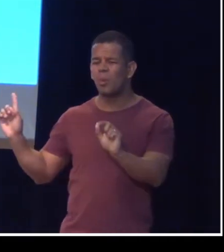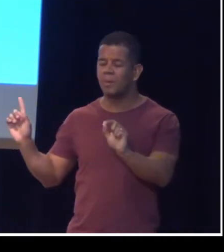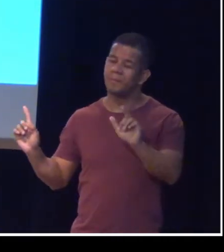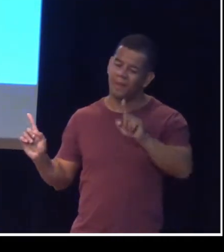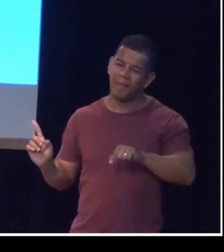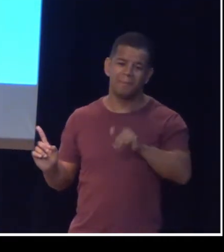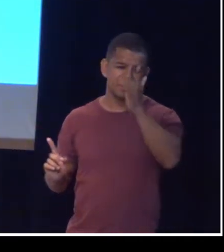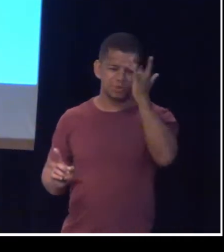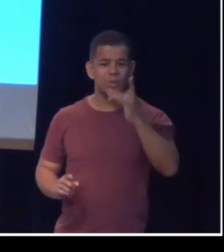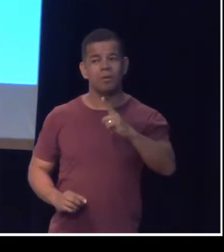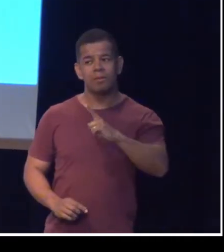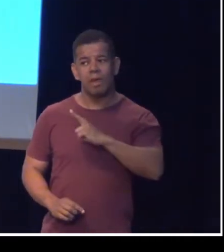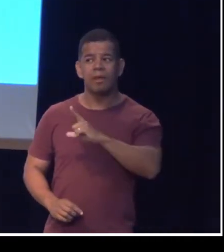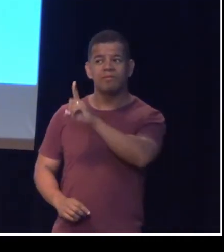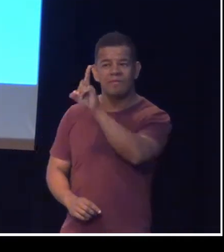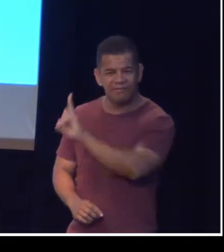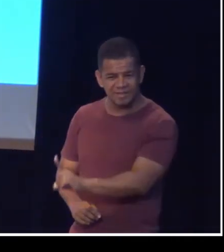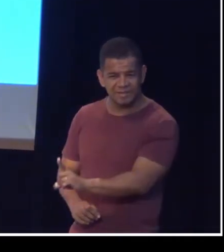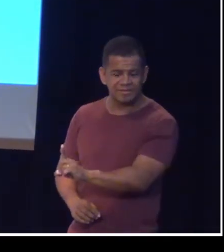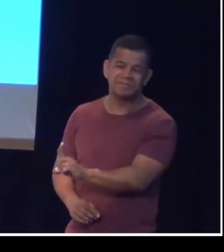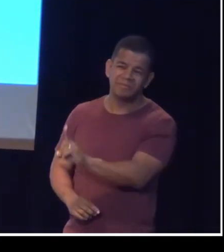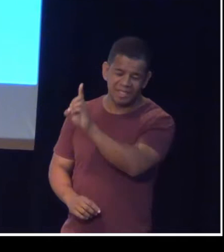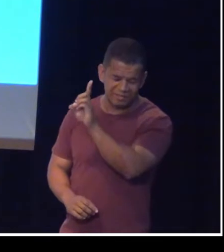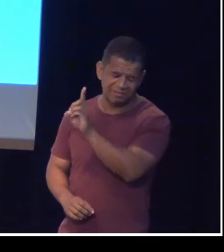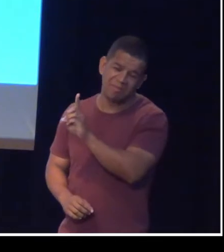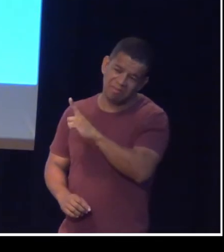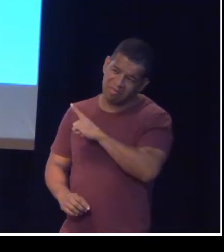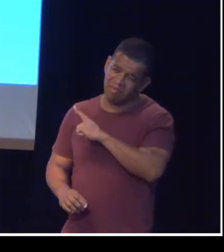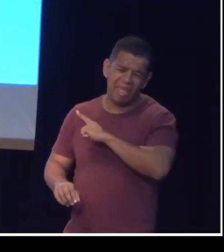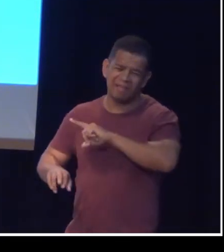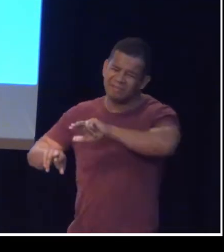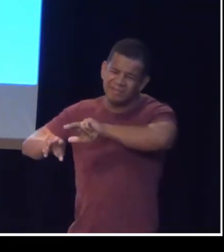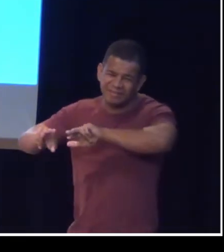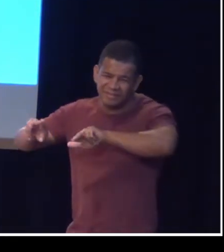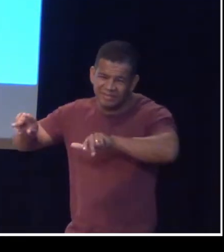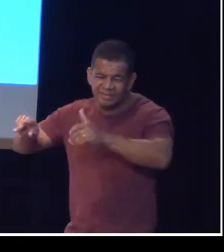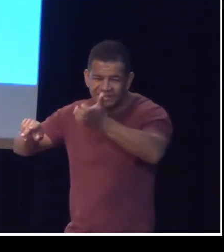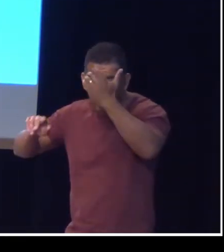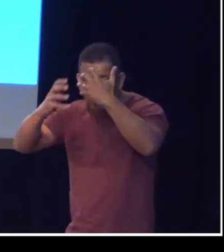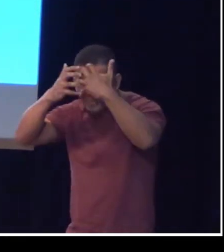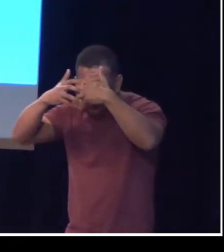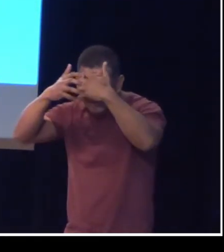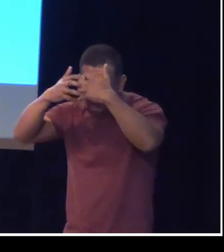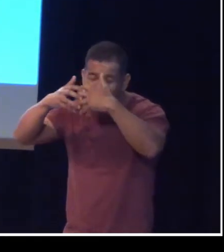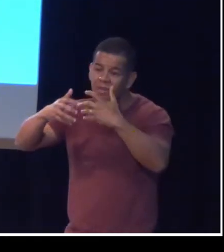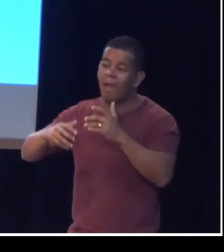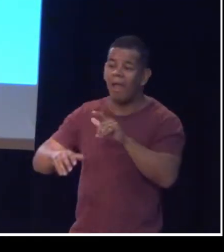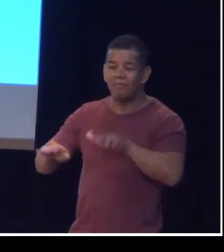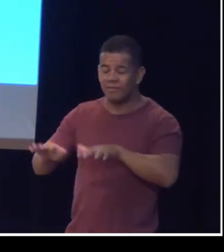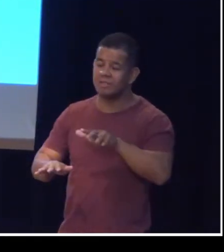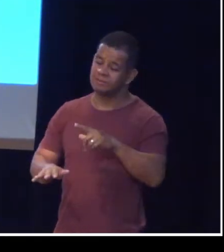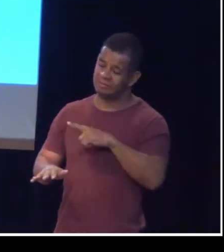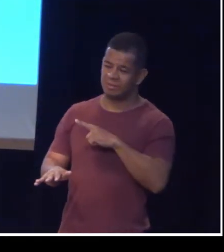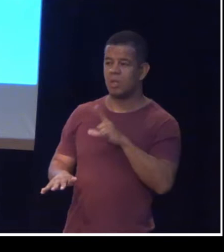também tem outras, né, habilidades cognitivas afetadas. Ou seja, quando eu olho o aluno surdo, eu digo, vai ter muitos problemas. Olha